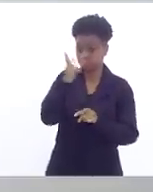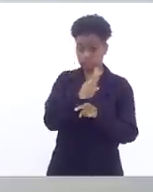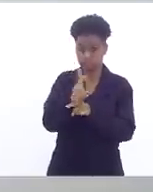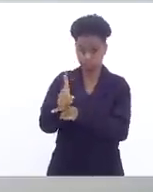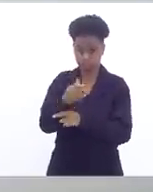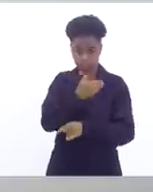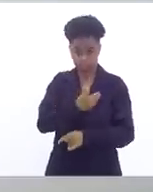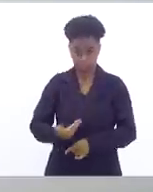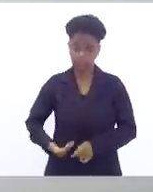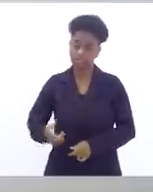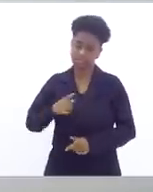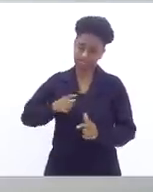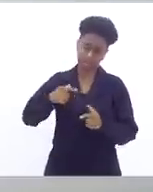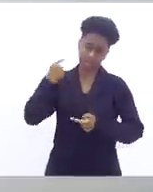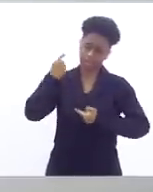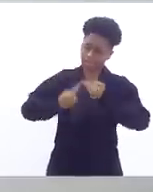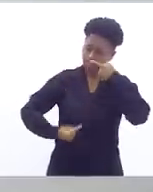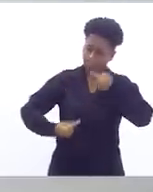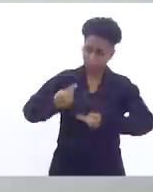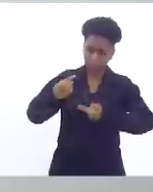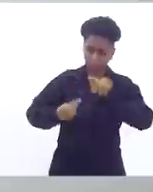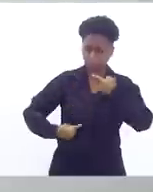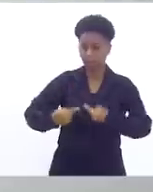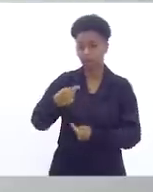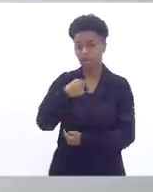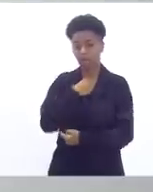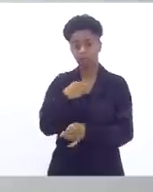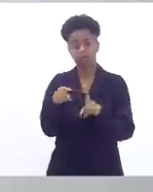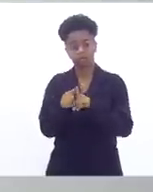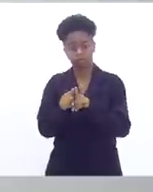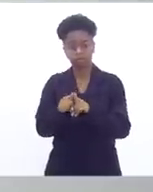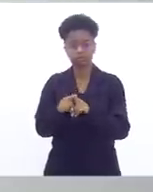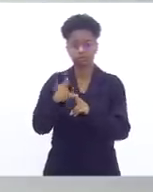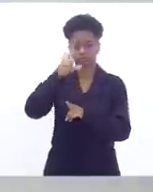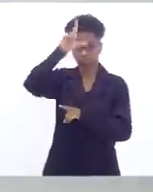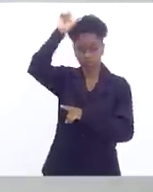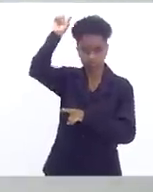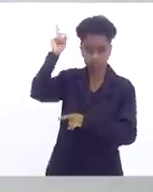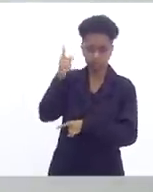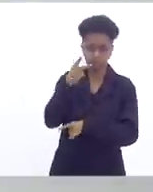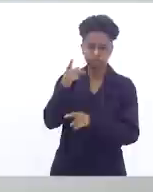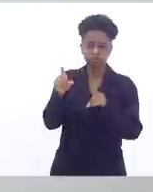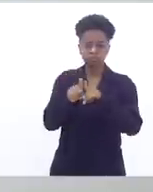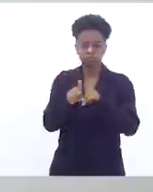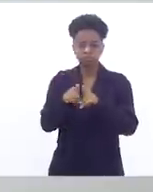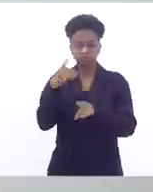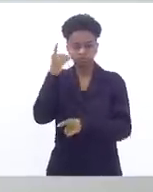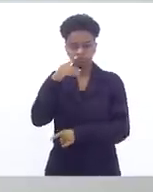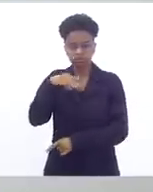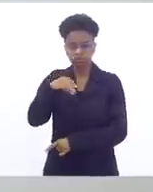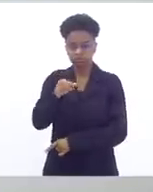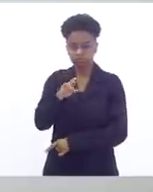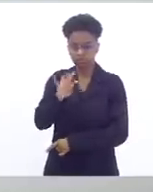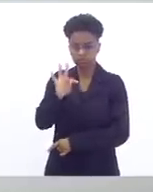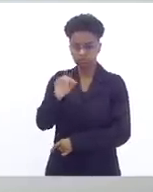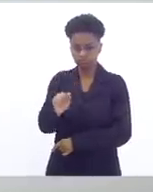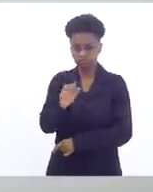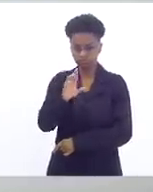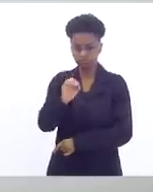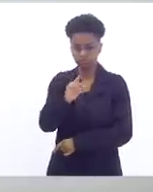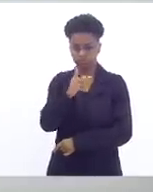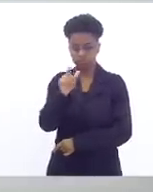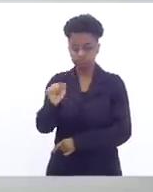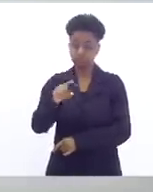nós travamos uma guerra muito grande tanto eu quanto Deputado Luiz Paulo e a deputada Marta Rocha e nós conseguimos